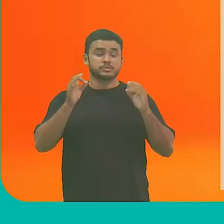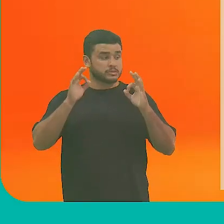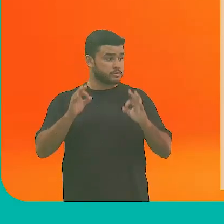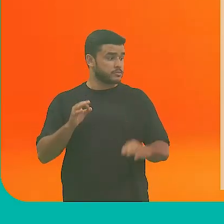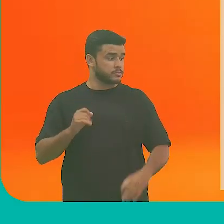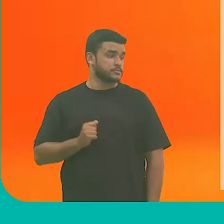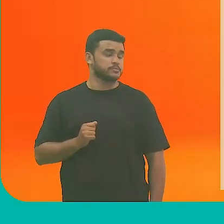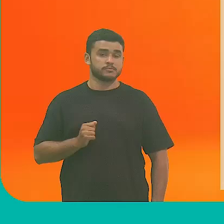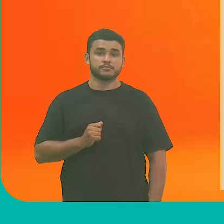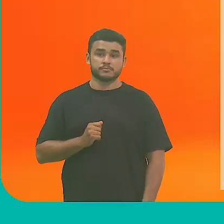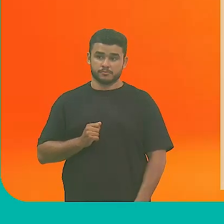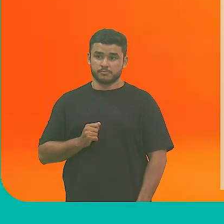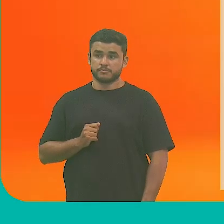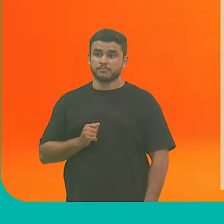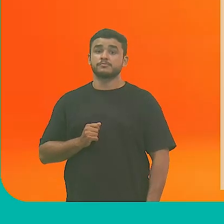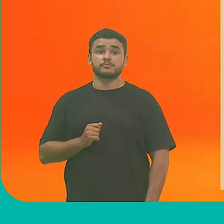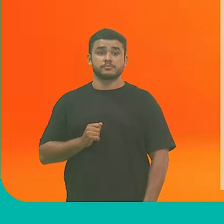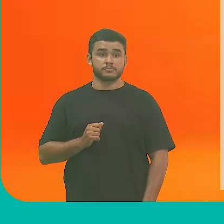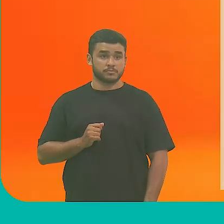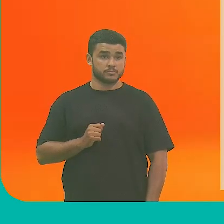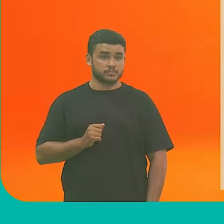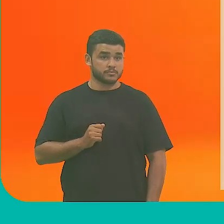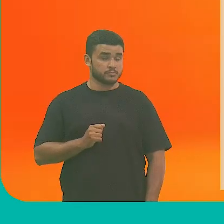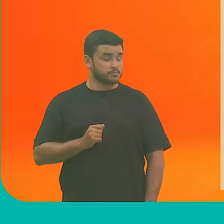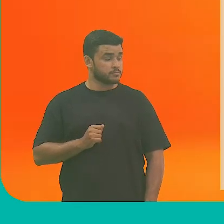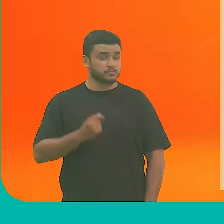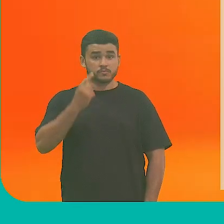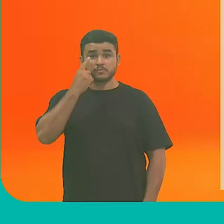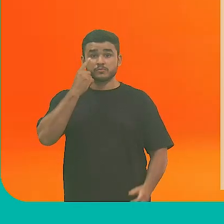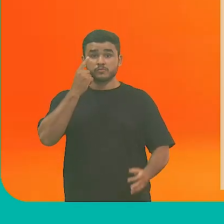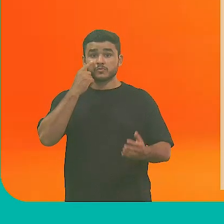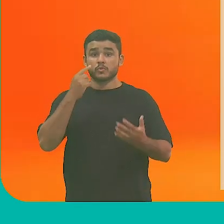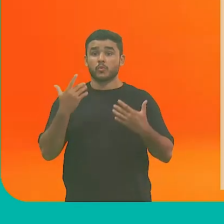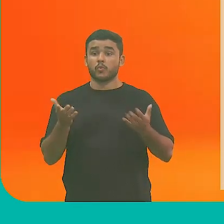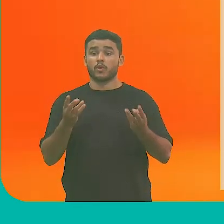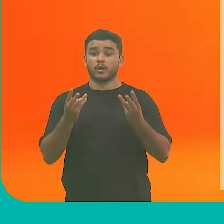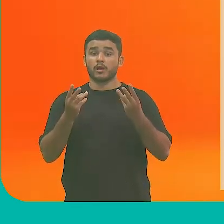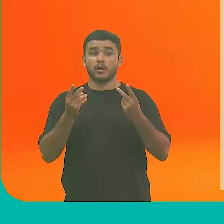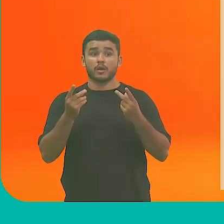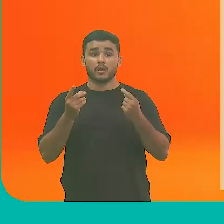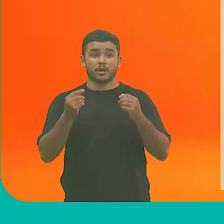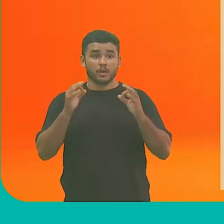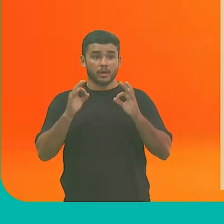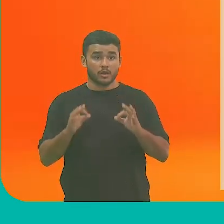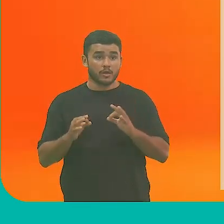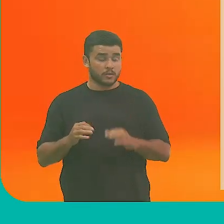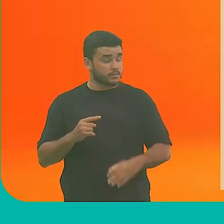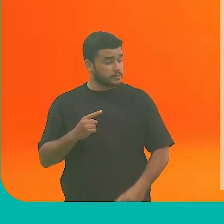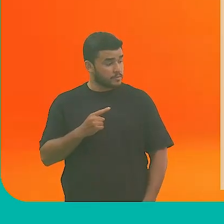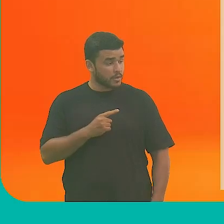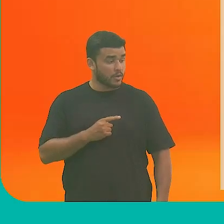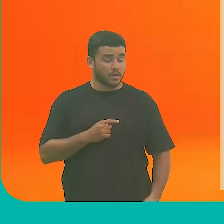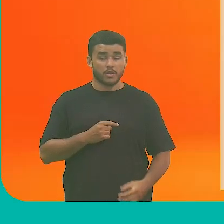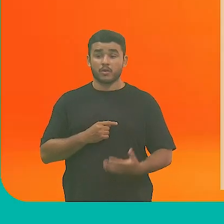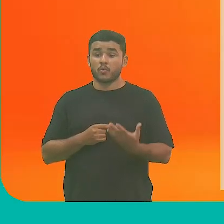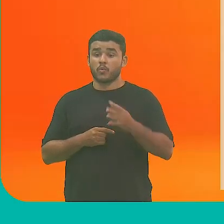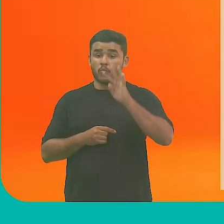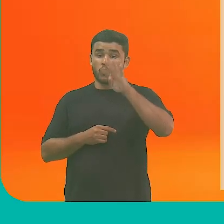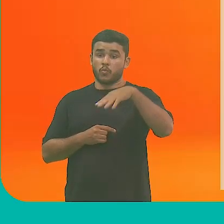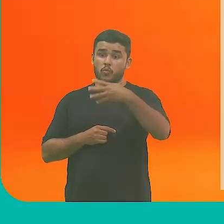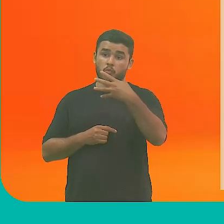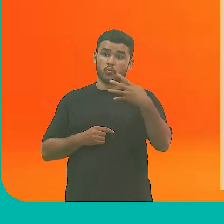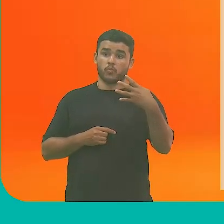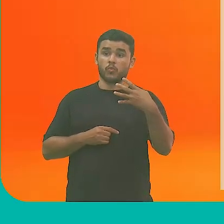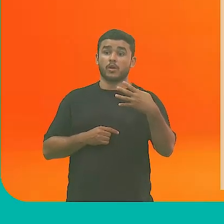a criptomoeda A estava mais valorizada do que a criptomoeda B? Então está aqui